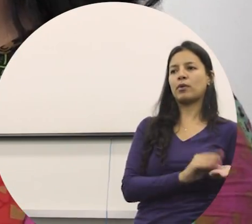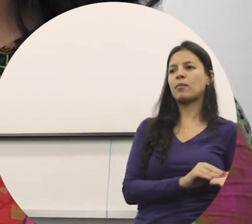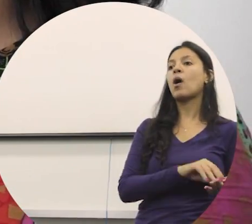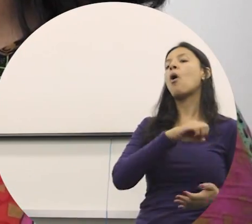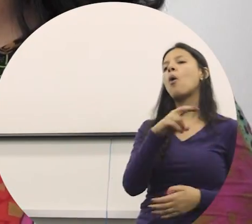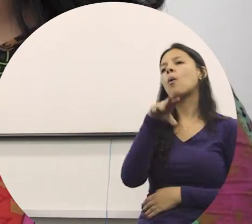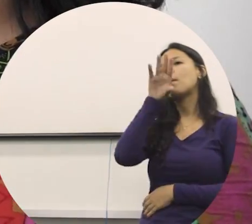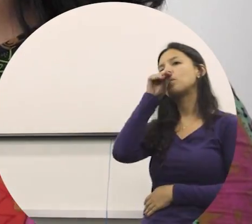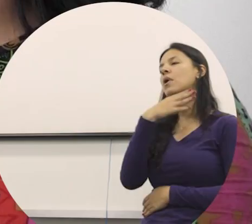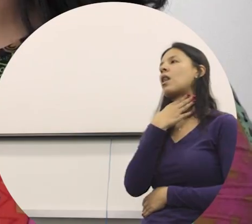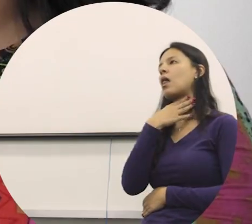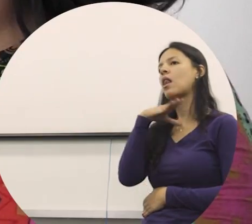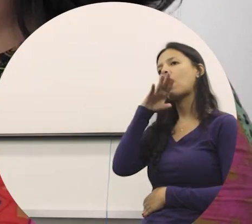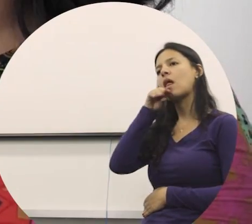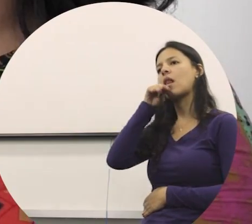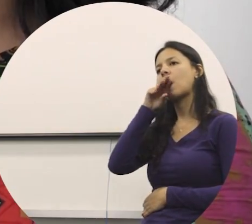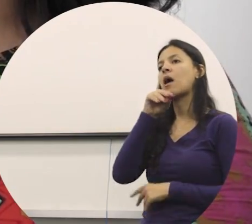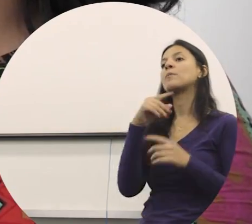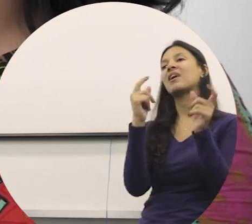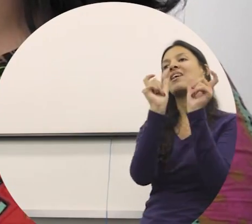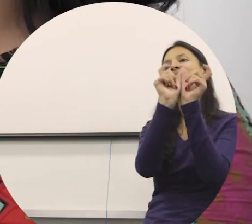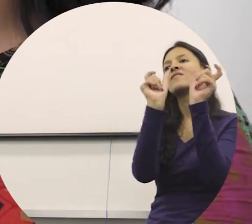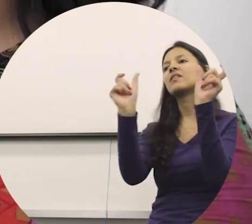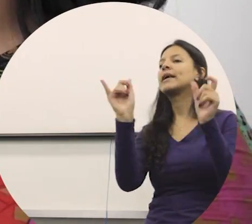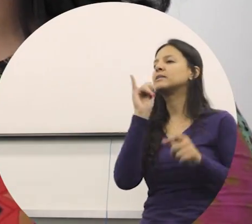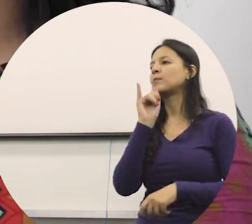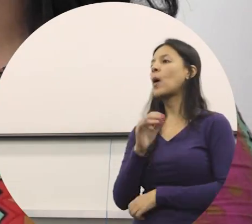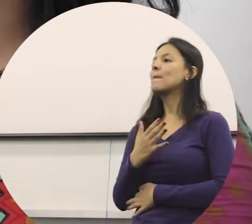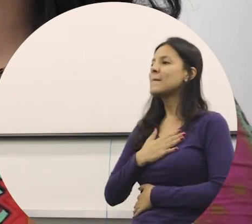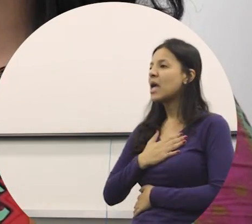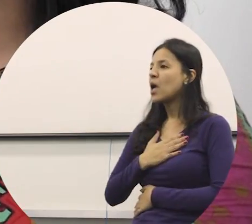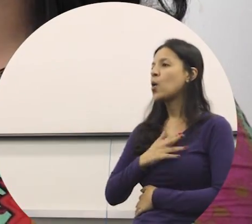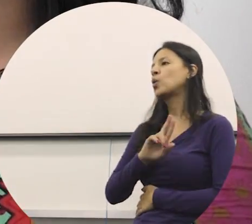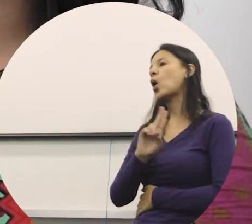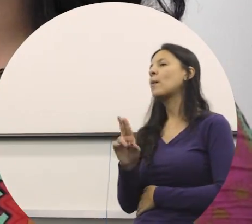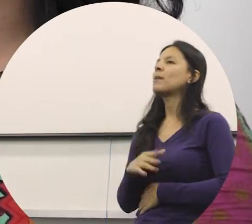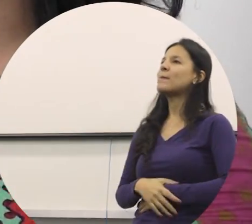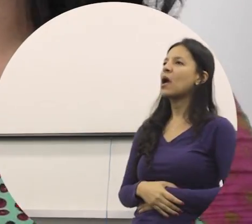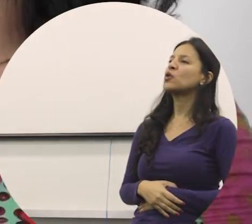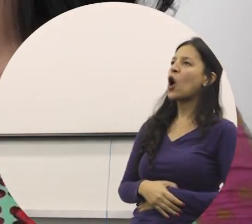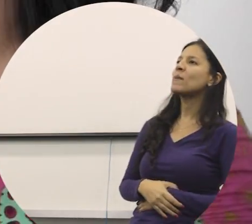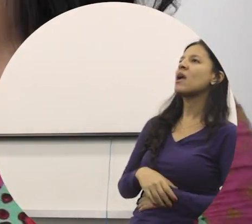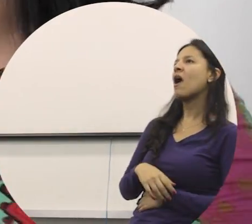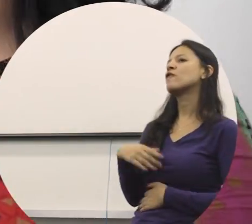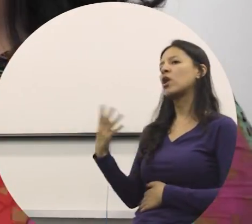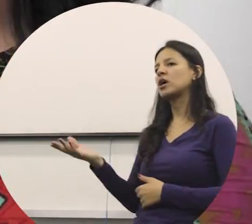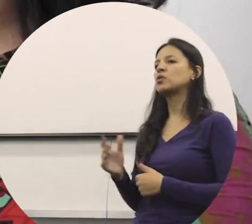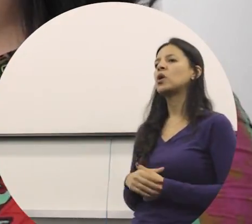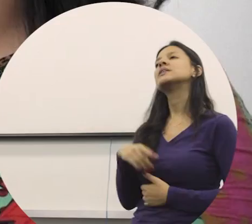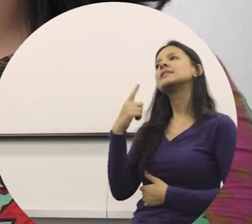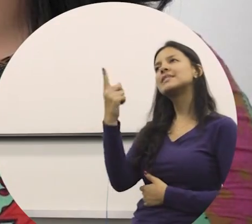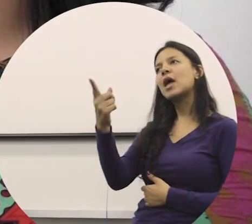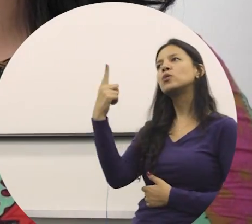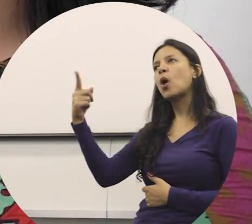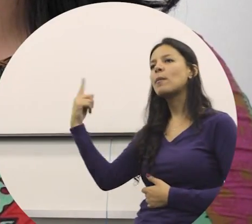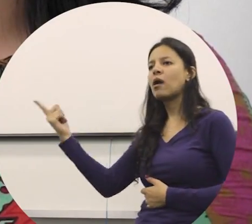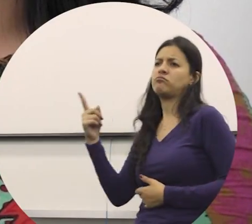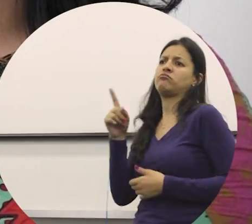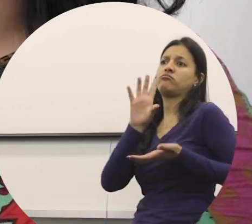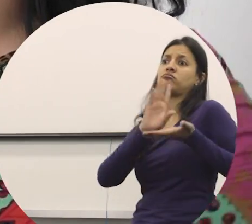repetidores de estruturas fixas, meu nome é fulano, o seu nome é ciclano,